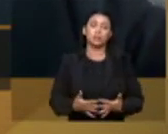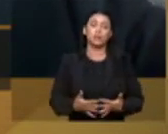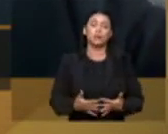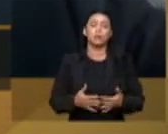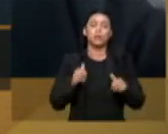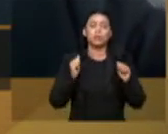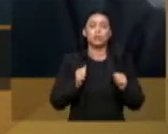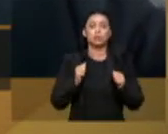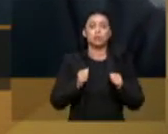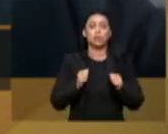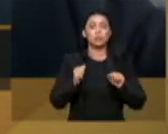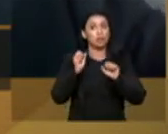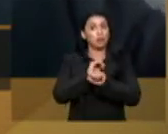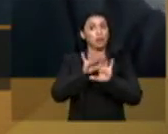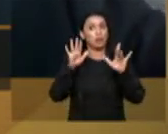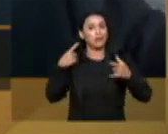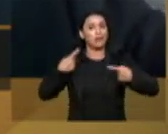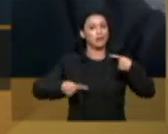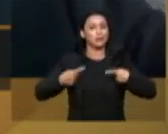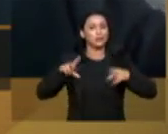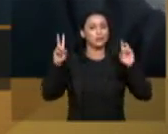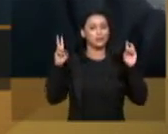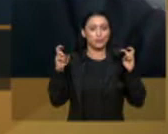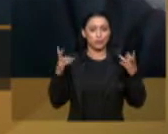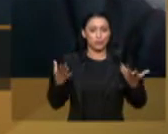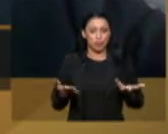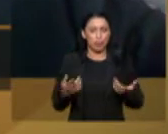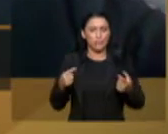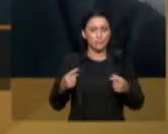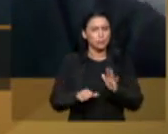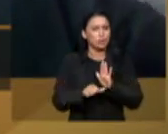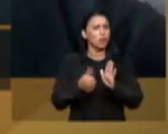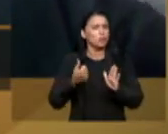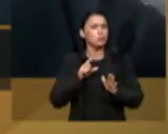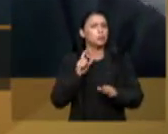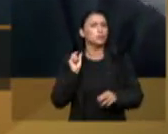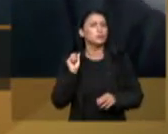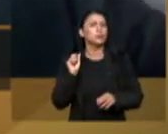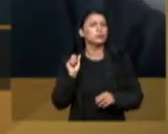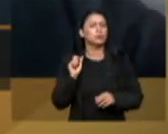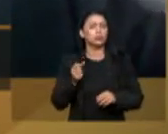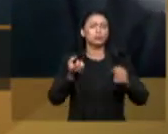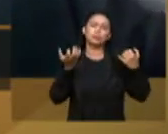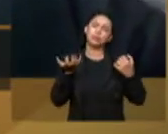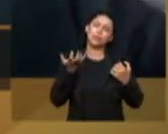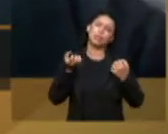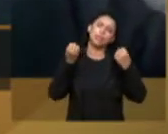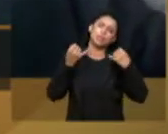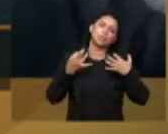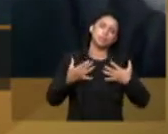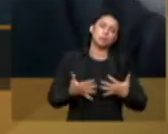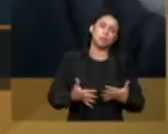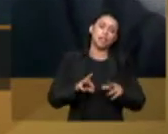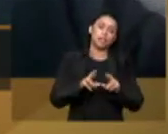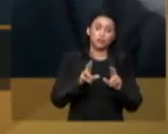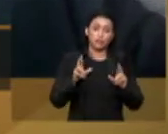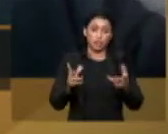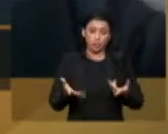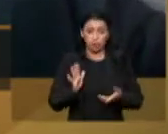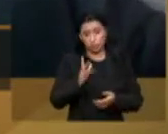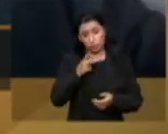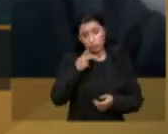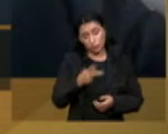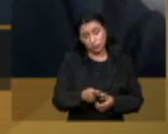iluminar as nossas discussões. O primeiro ponto que eu gostaria de diferir do que até agora